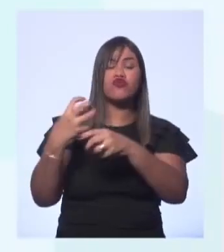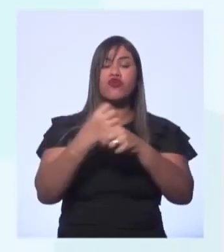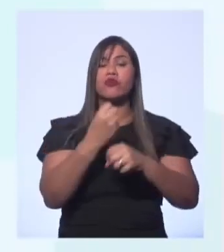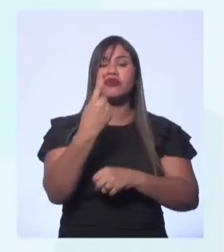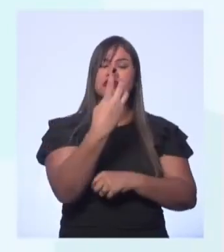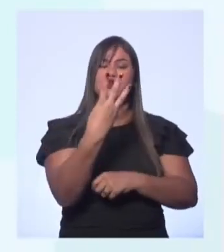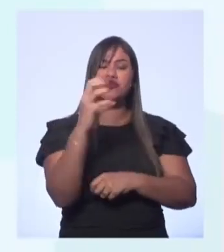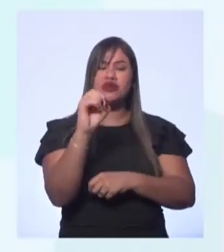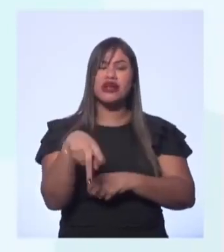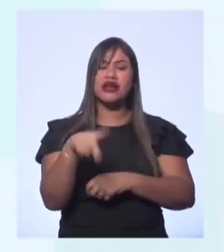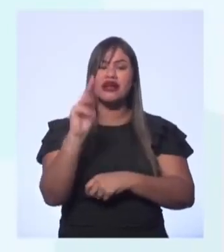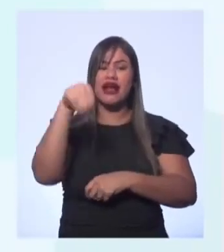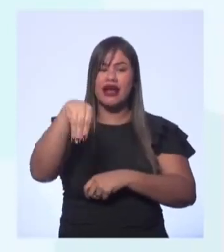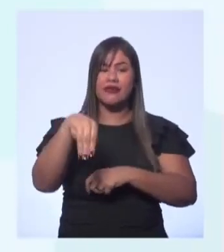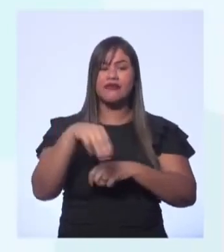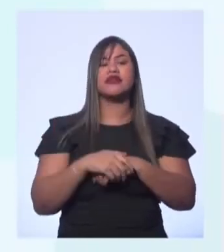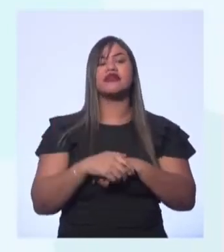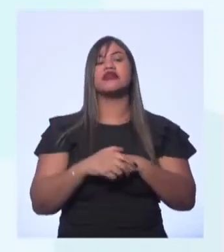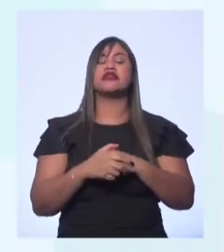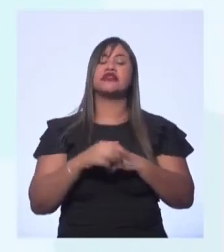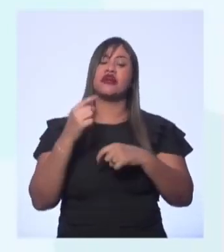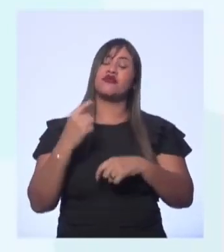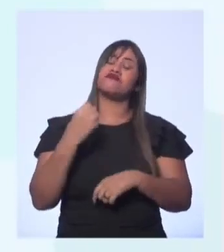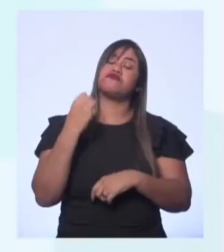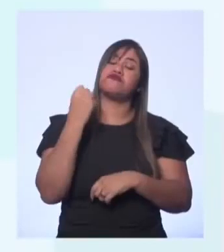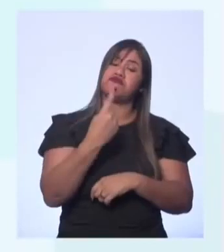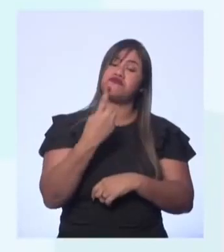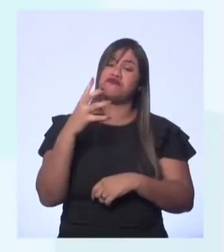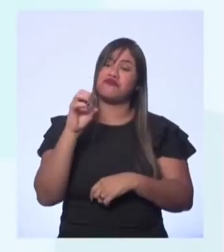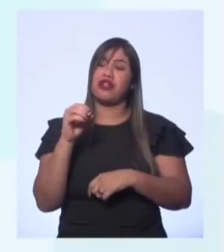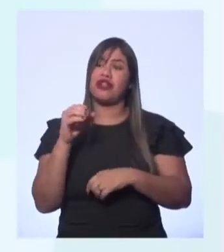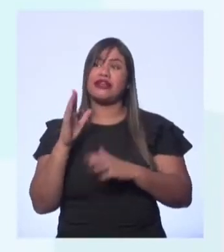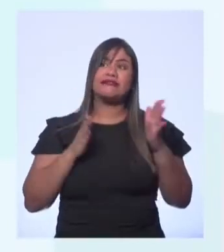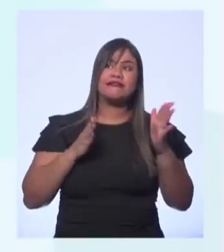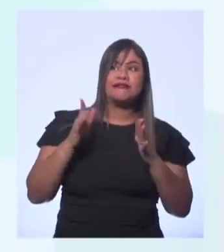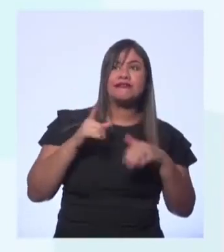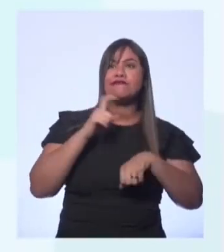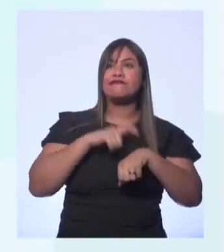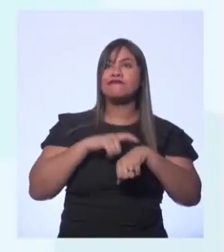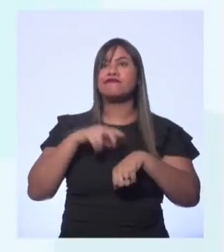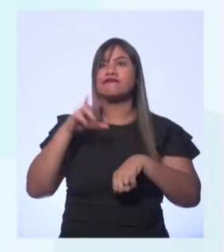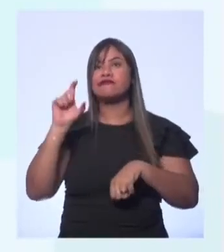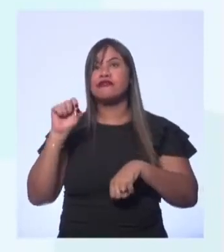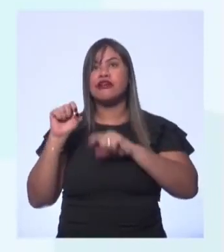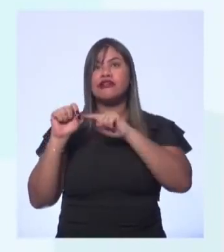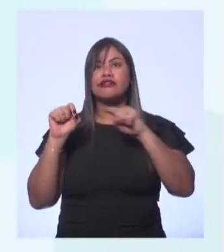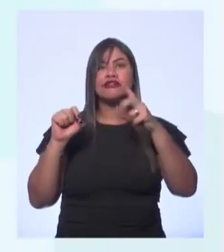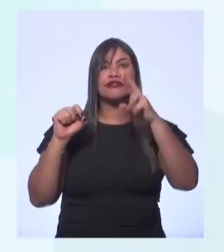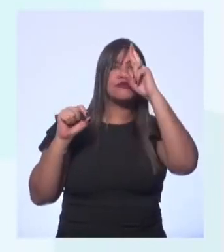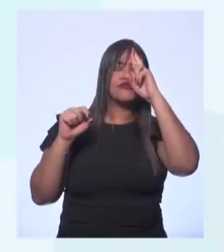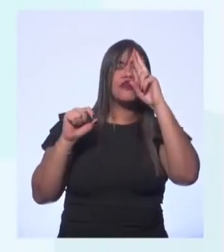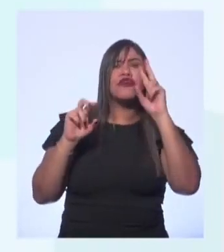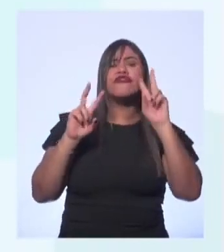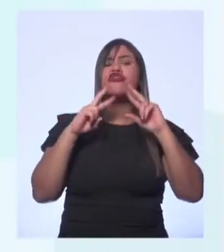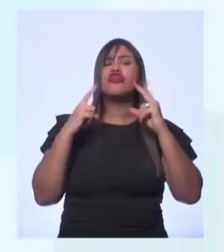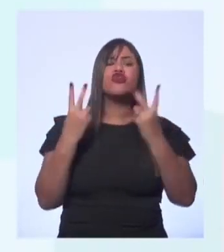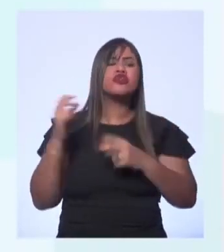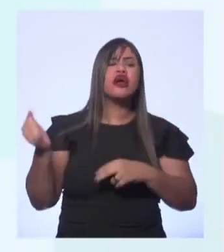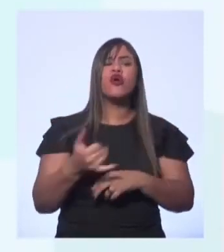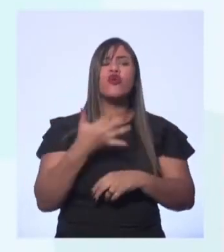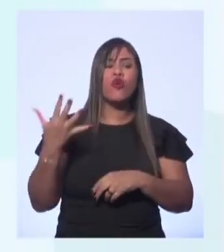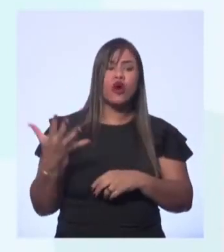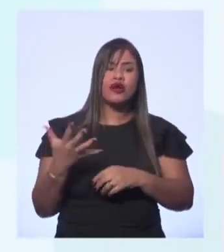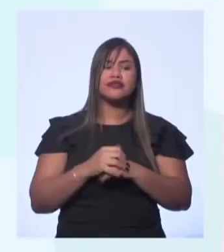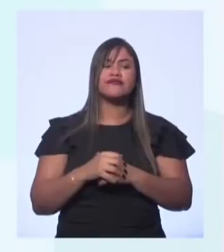ele percorreu 140 numa quantidade de tempo aí das 10 ao meio-dia. Qual foi a velocidade média do automóvel? Então, o que você vai